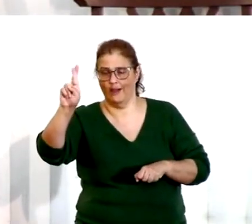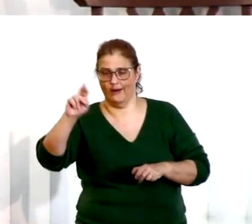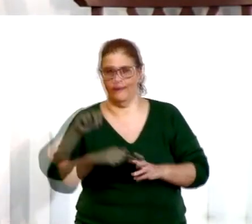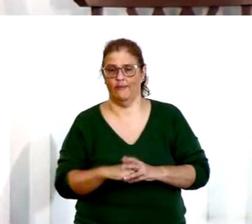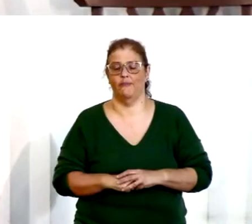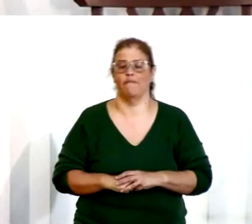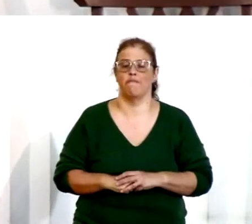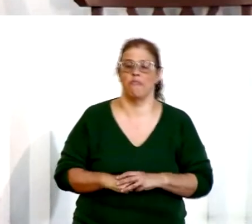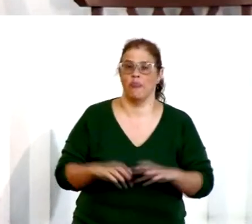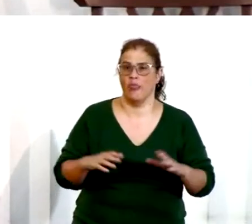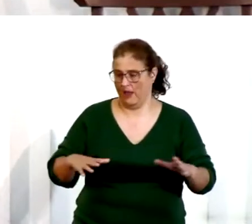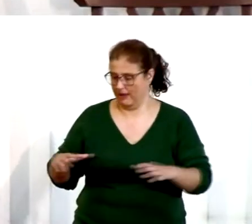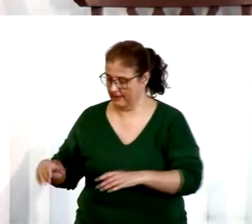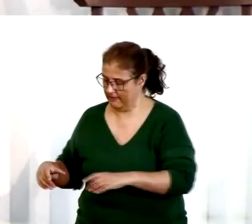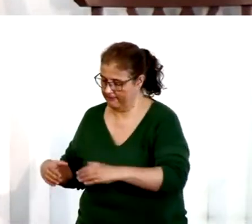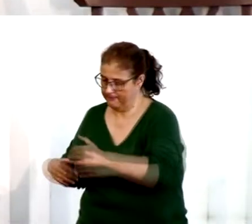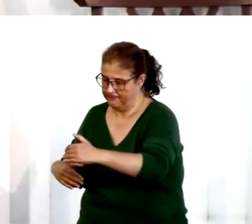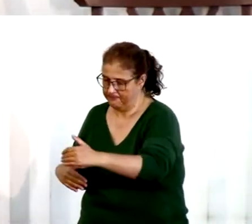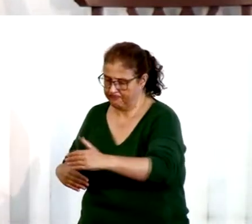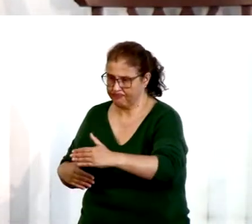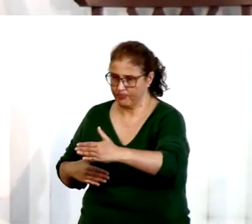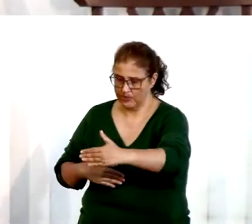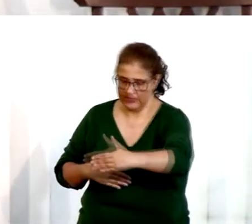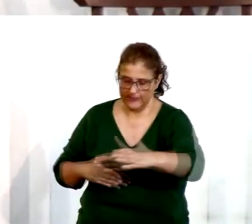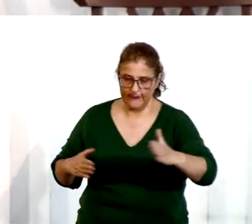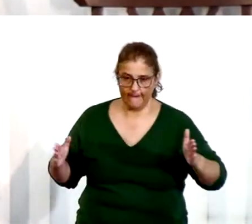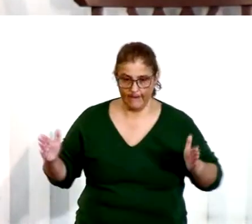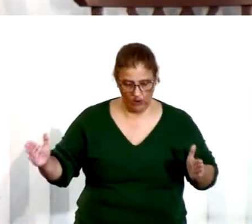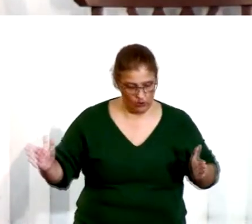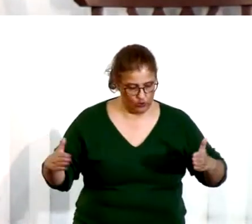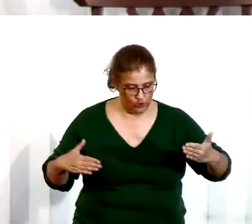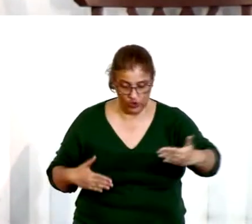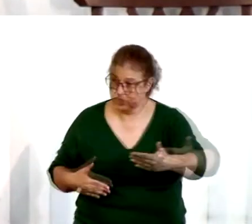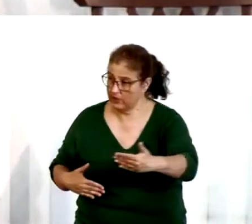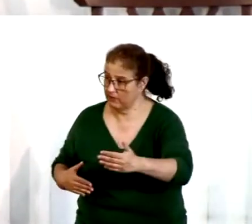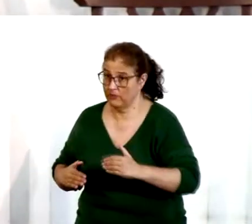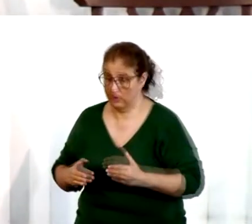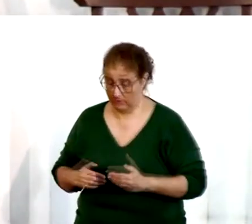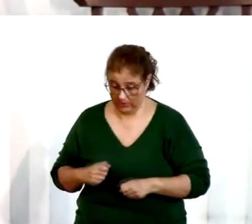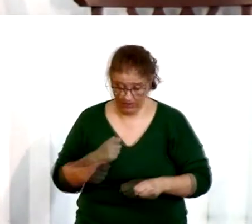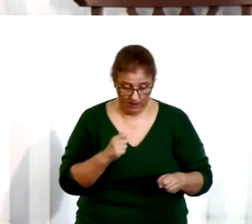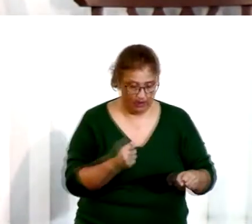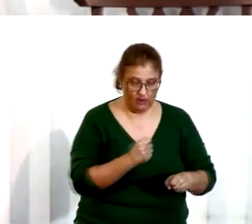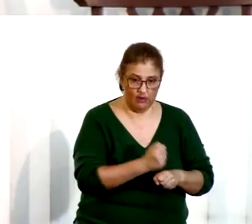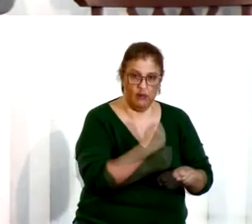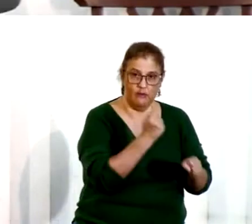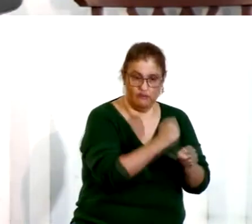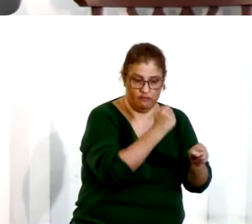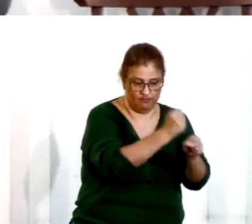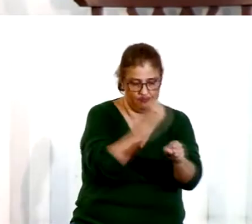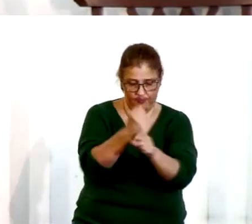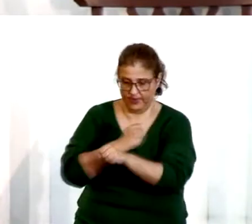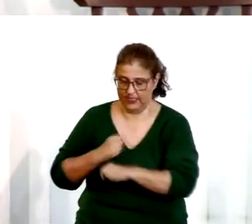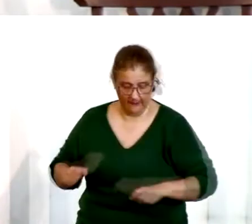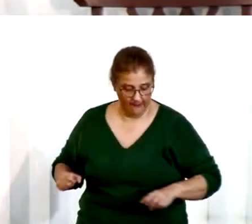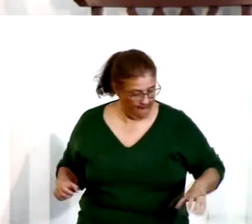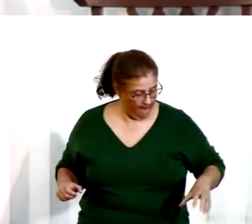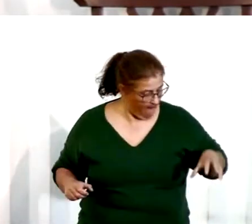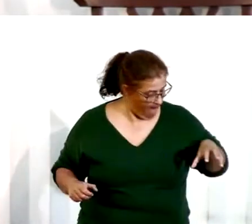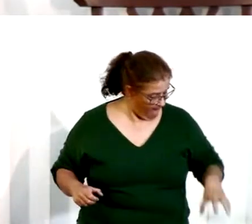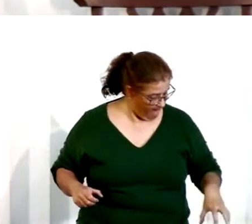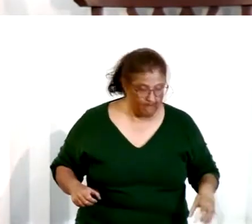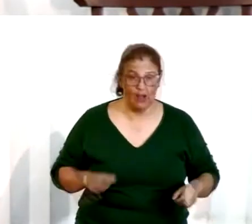de arrimo, uma pedra de ângulo. Ela precisa ser uma pedra de rocha mesmo. Ela vai dar a sustentação. Nos 4 cantos